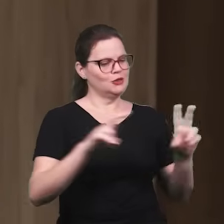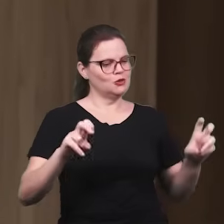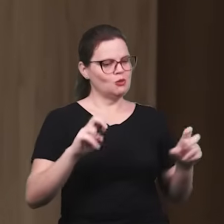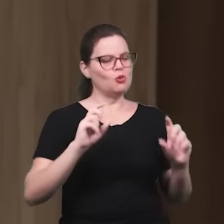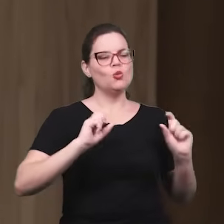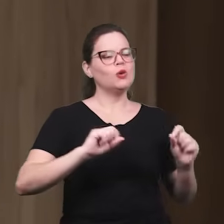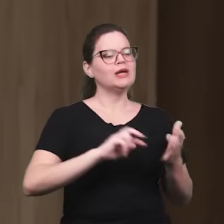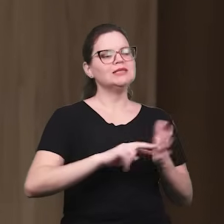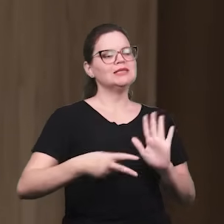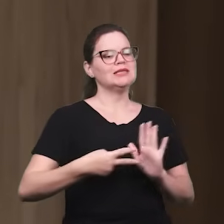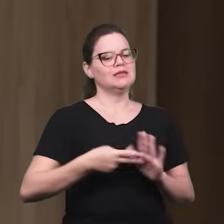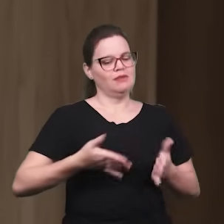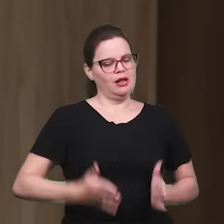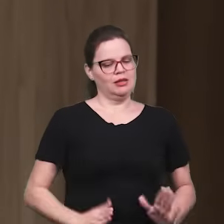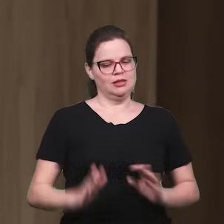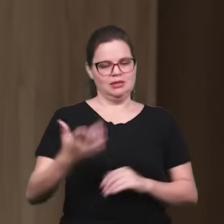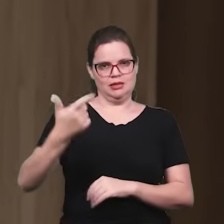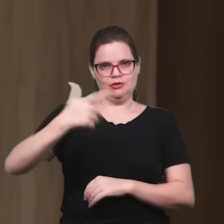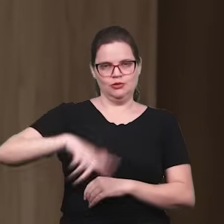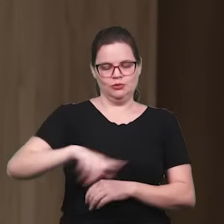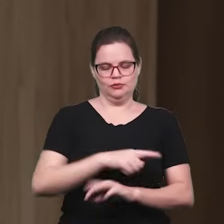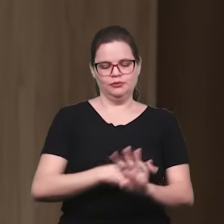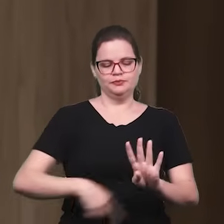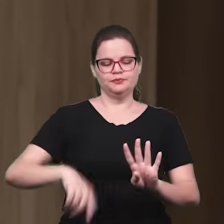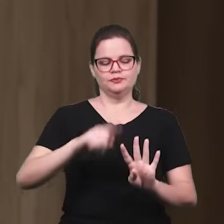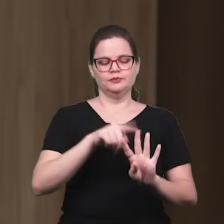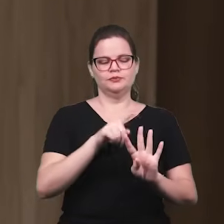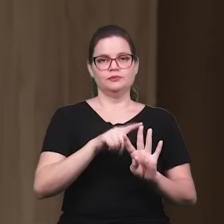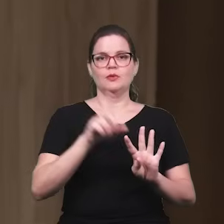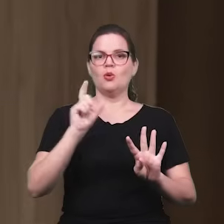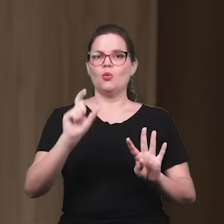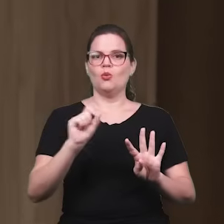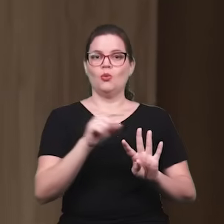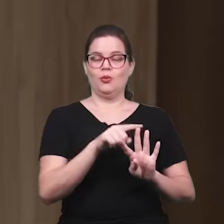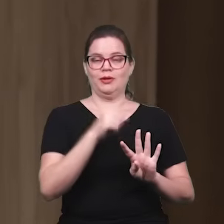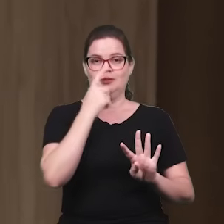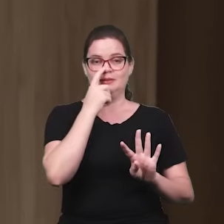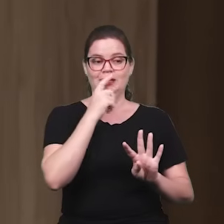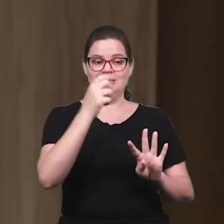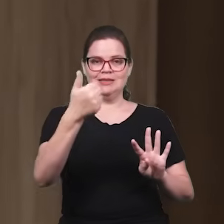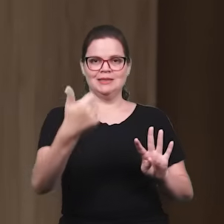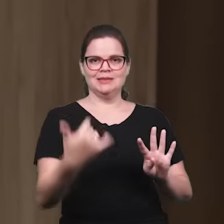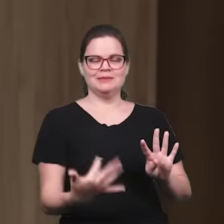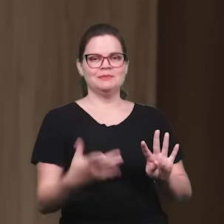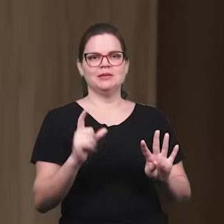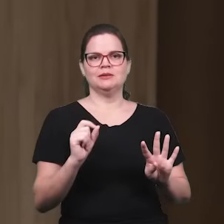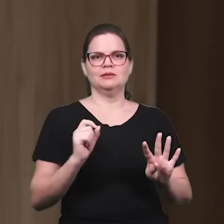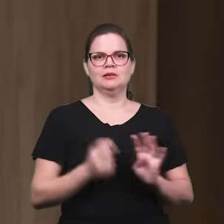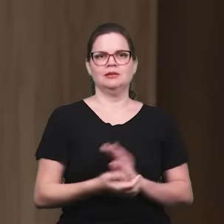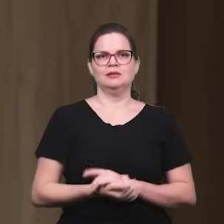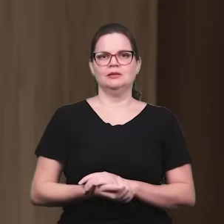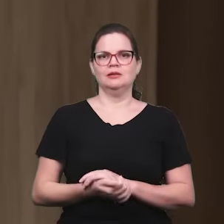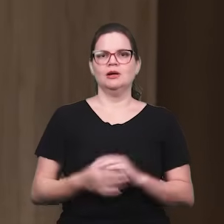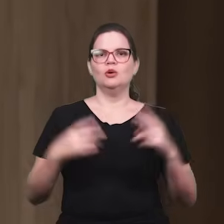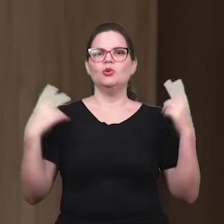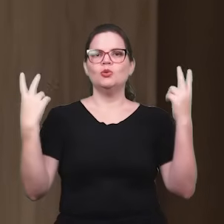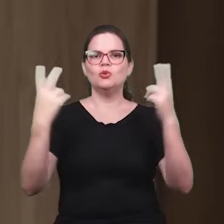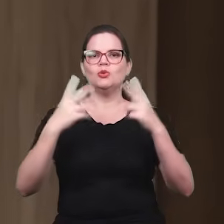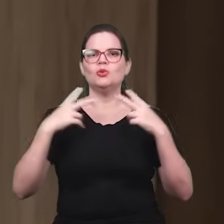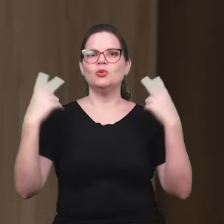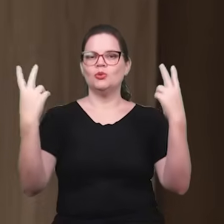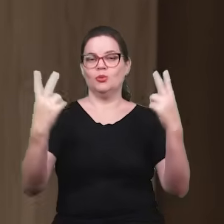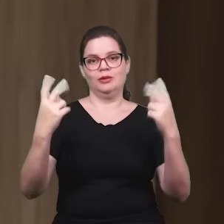novo nascimento. A segunda grande ilustração que ele usa era a ilustração do